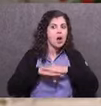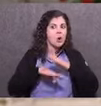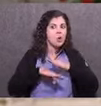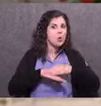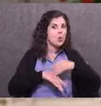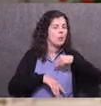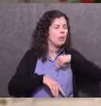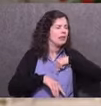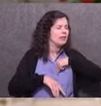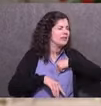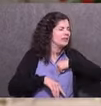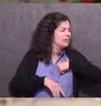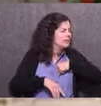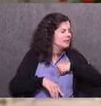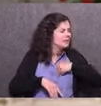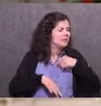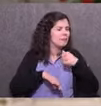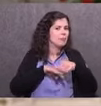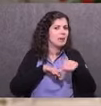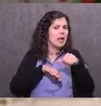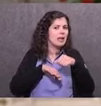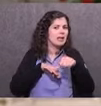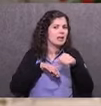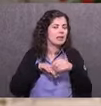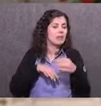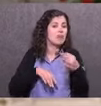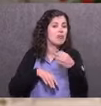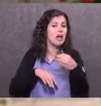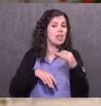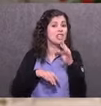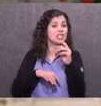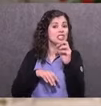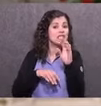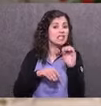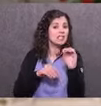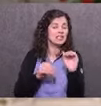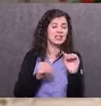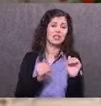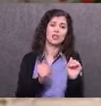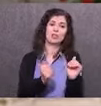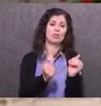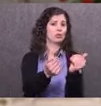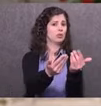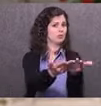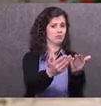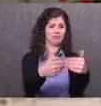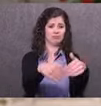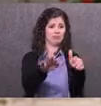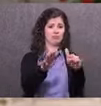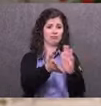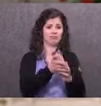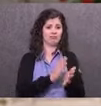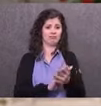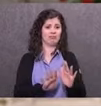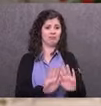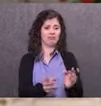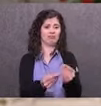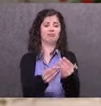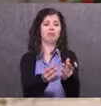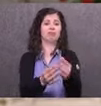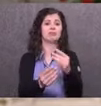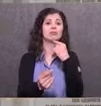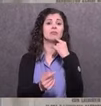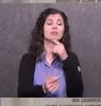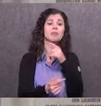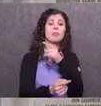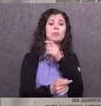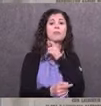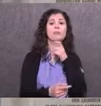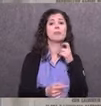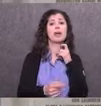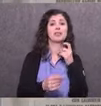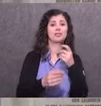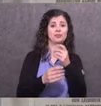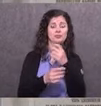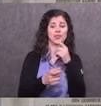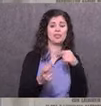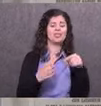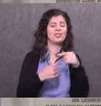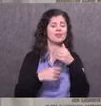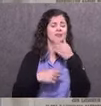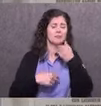as 30 moedas de prata aos príncipes dos sacerdotes e aos anciãos, dizendo: